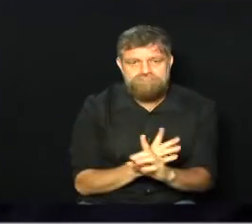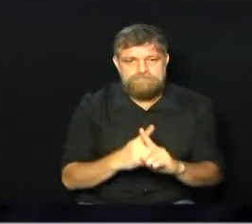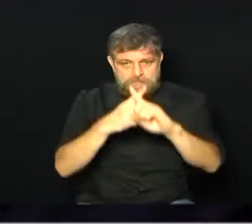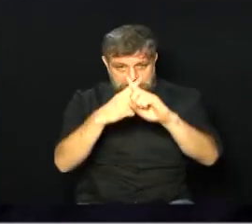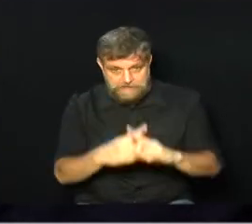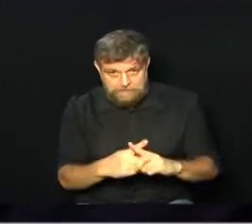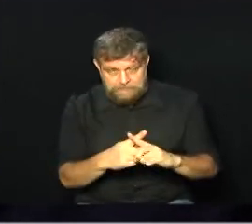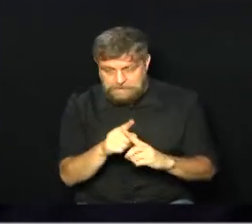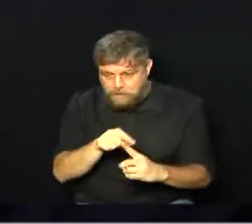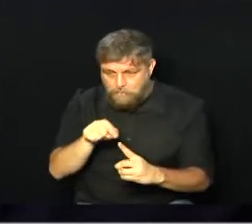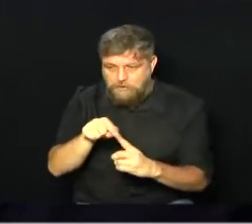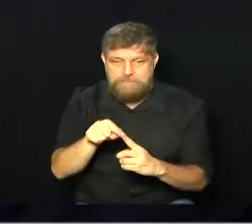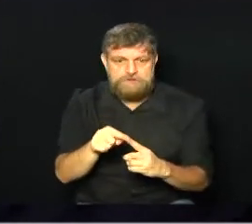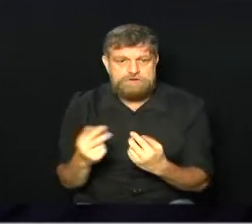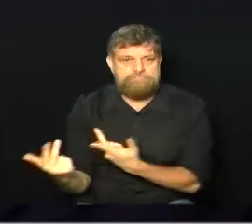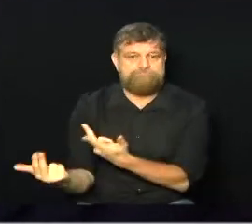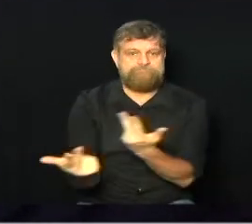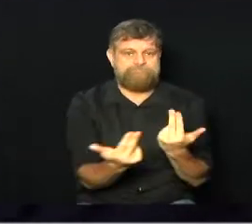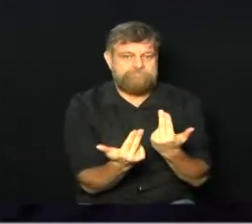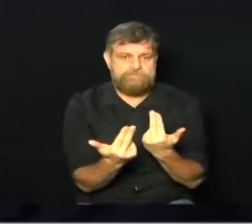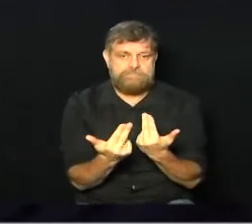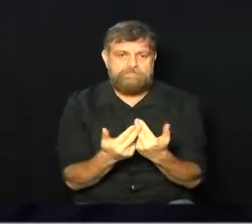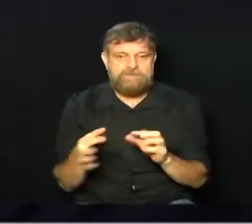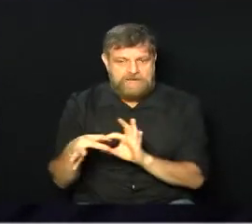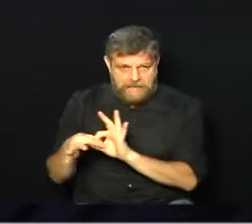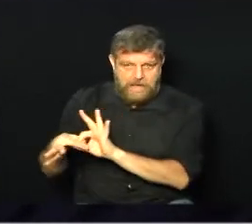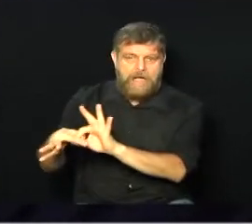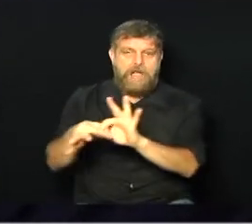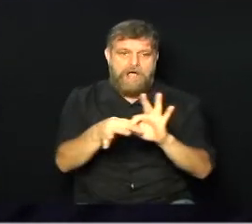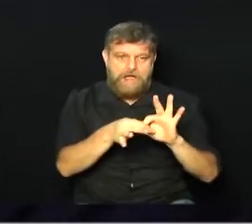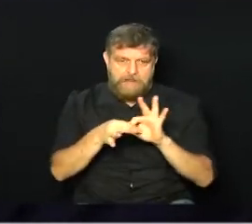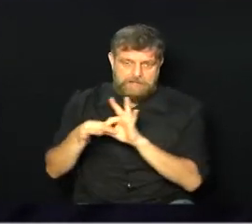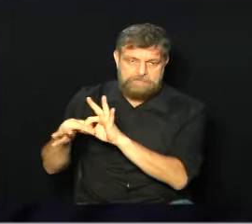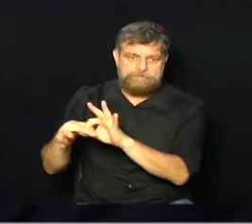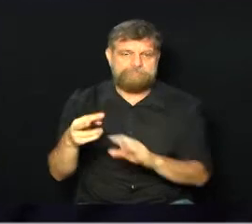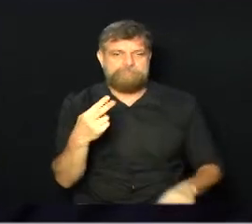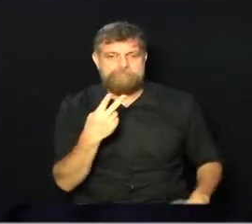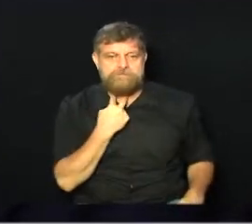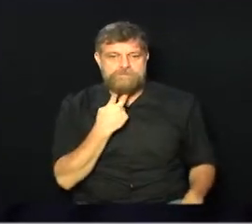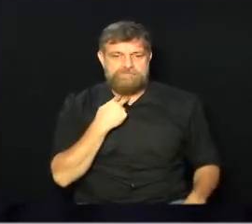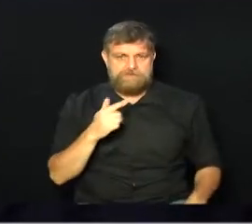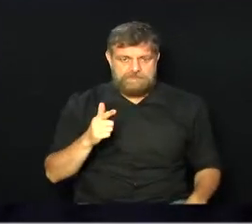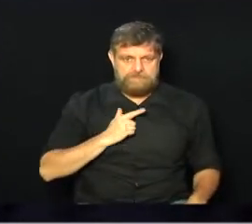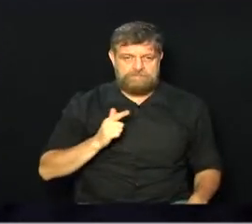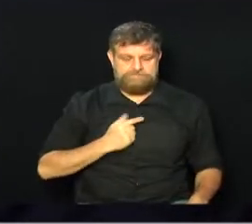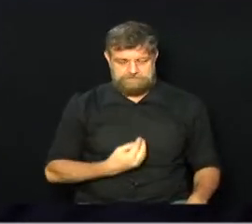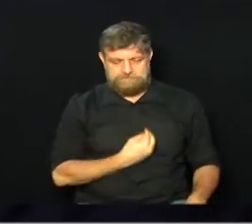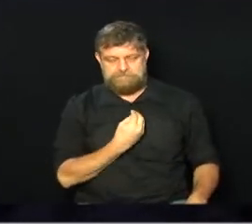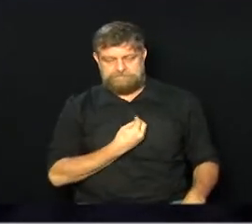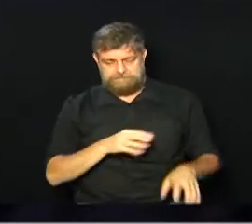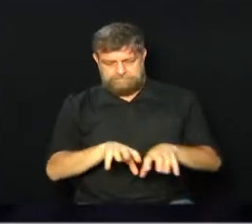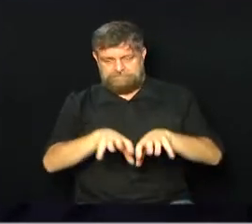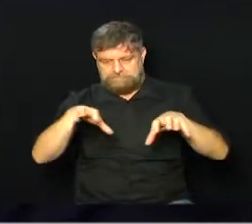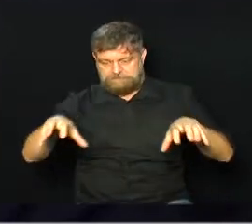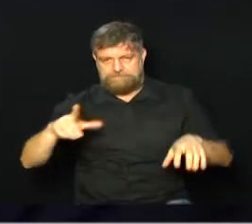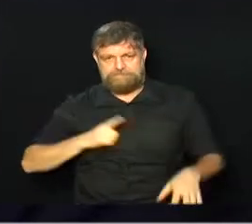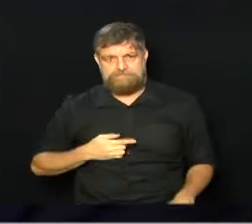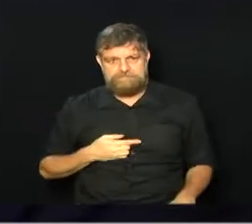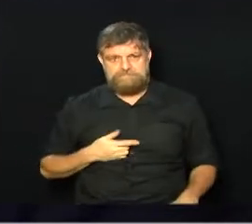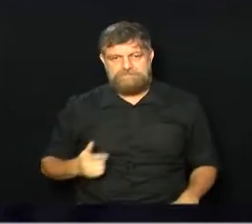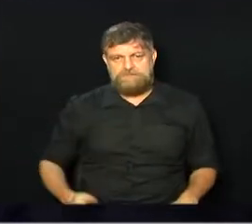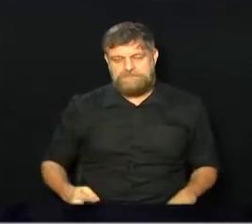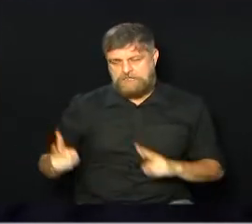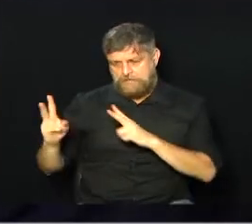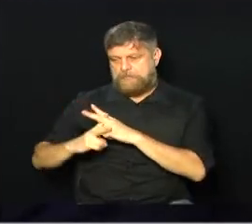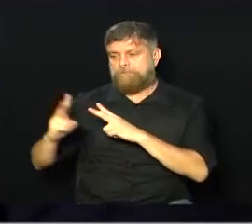um objetivo só, que não pode deixar levar para dentro de campo isso. Mas já passei algumas brigas de vestiário, que é normal